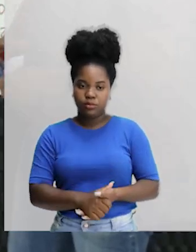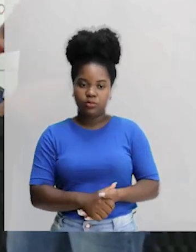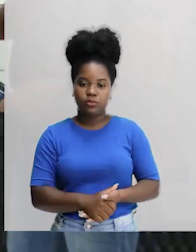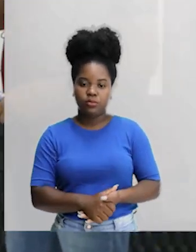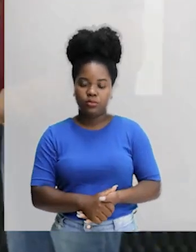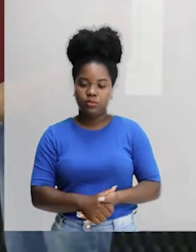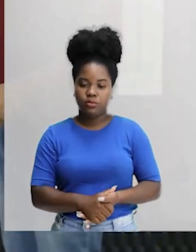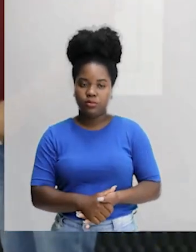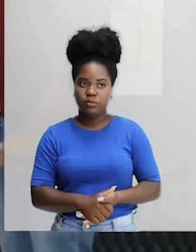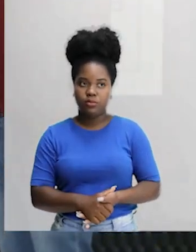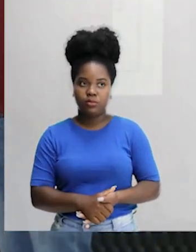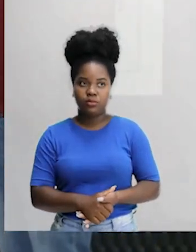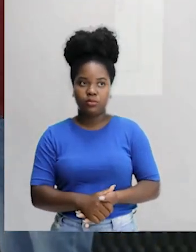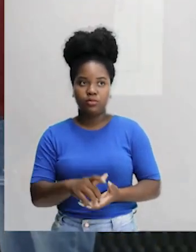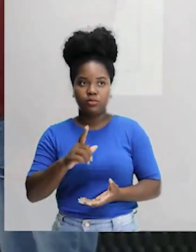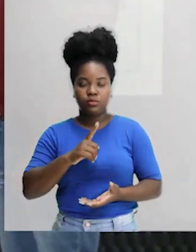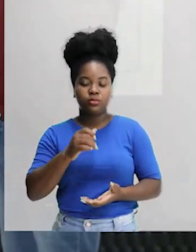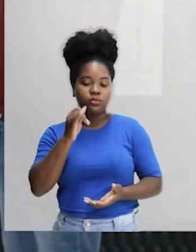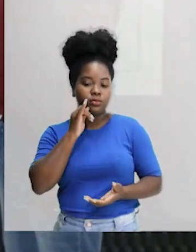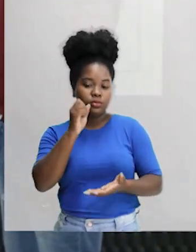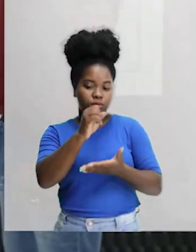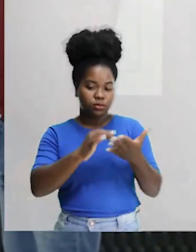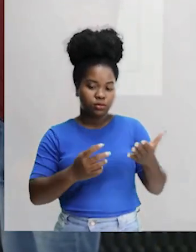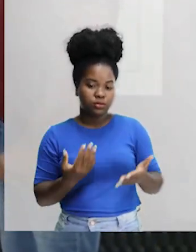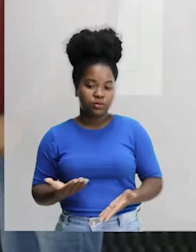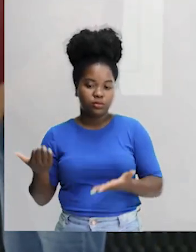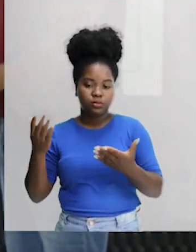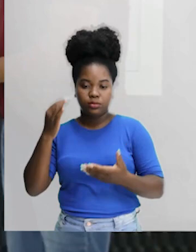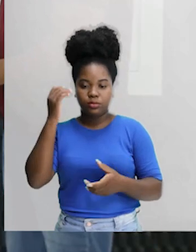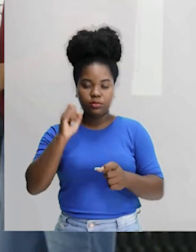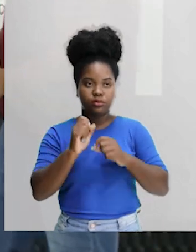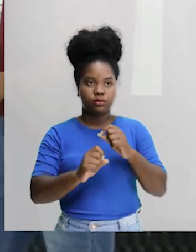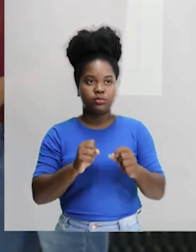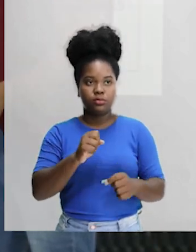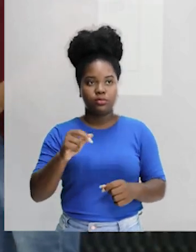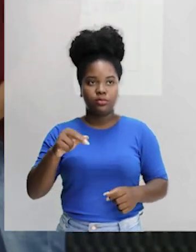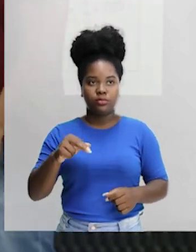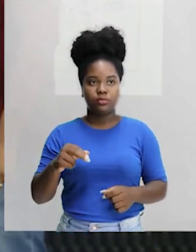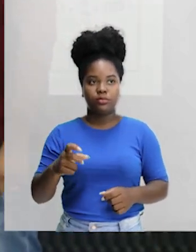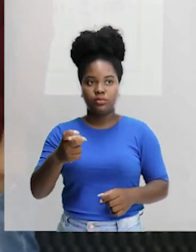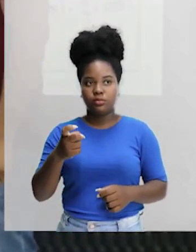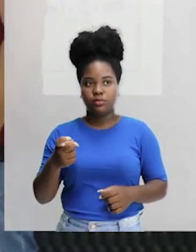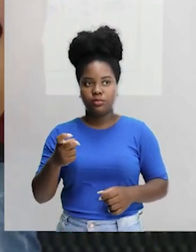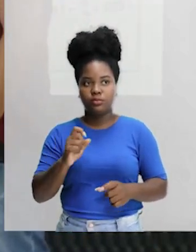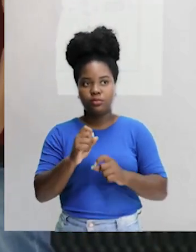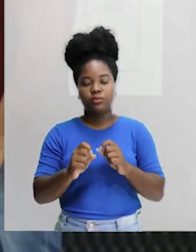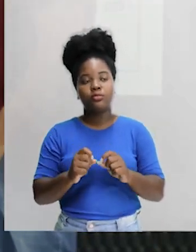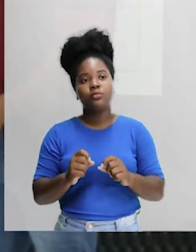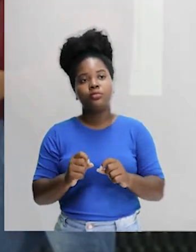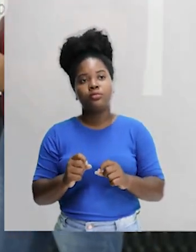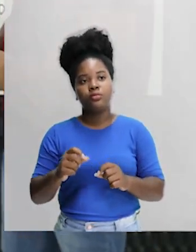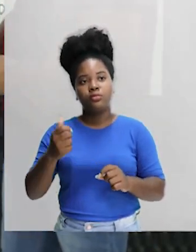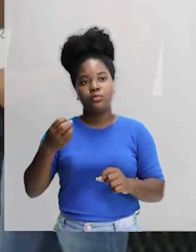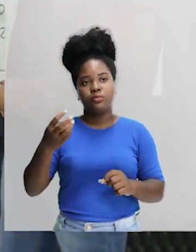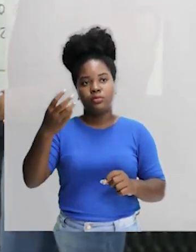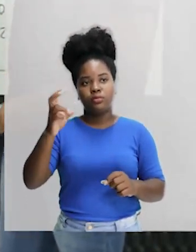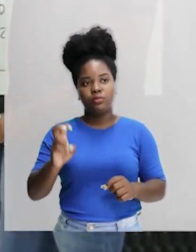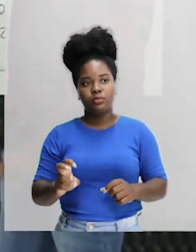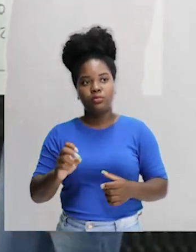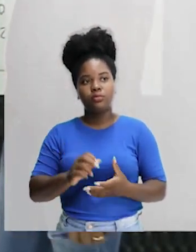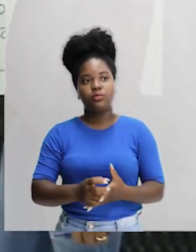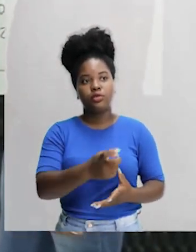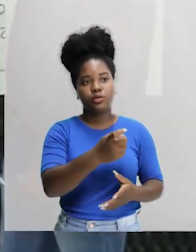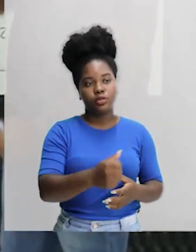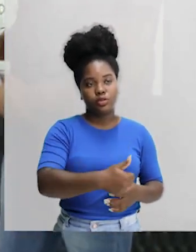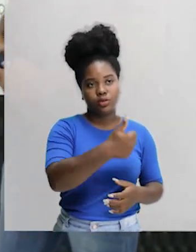vocês. Sabendo que o seno de x vale 3/5 e que x pertence ao primeiro quadrante, calcule